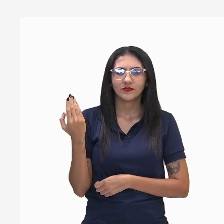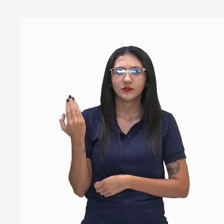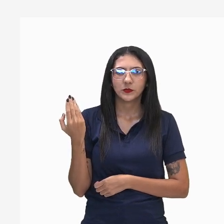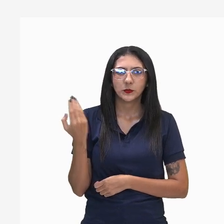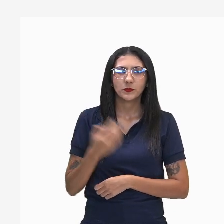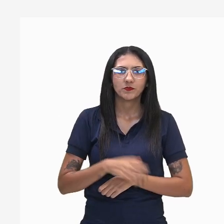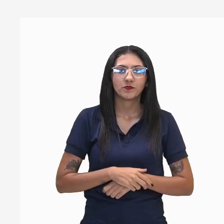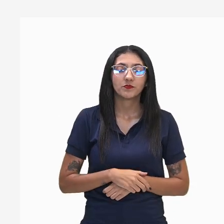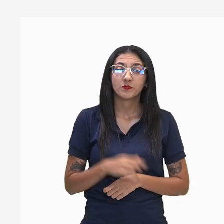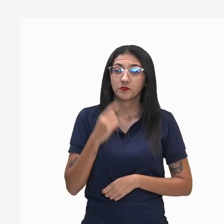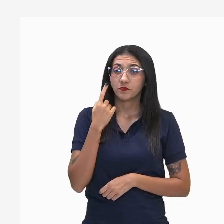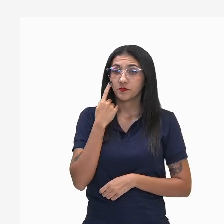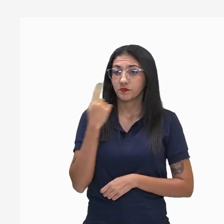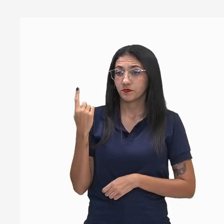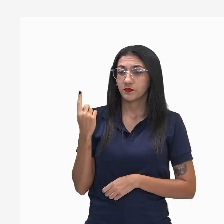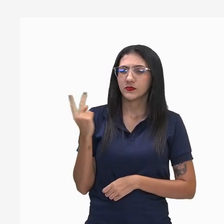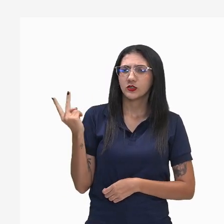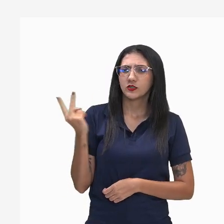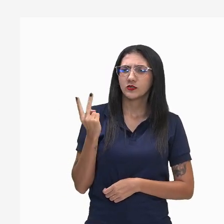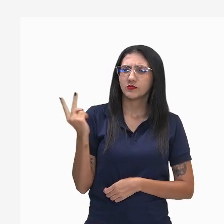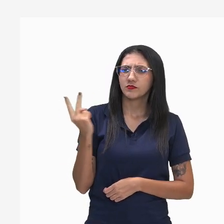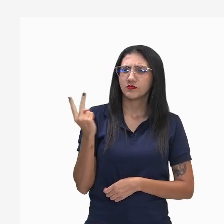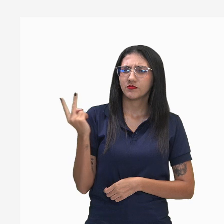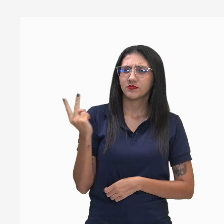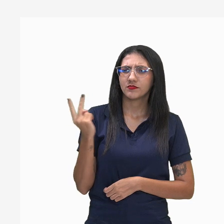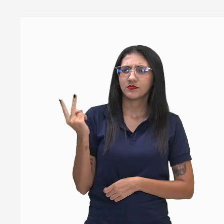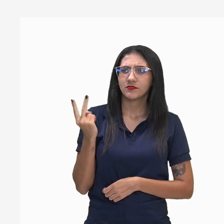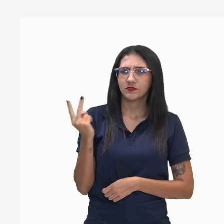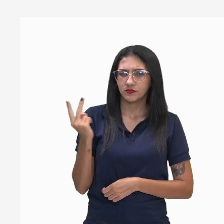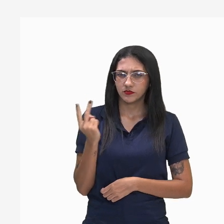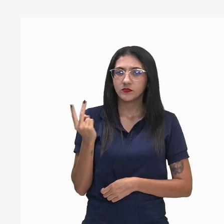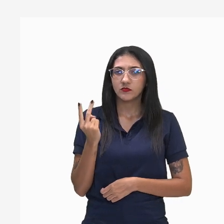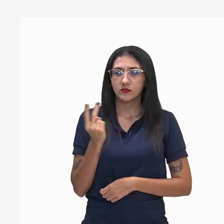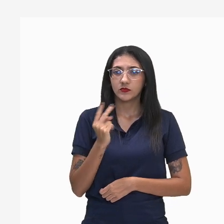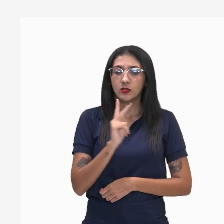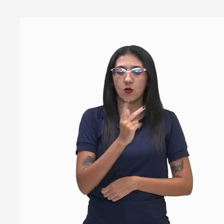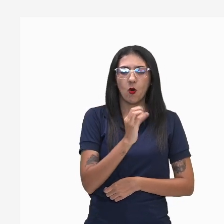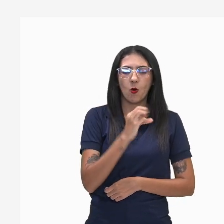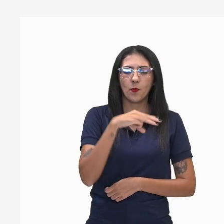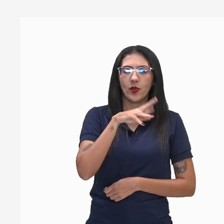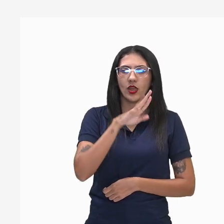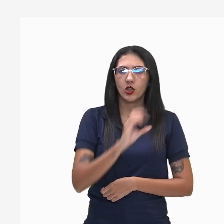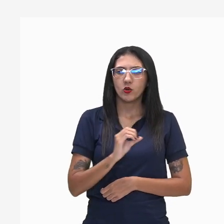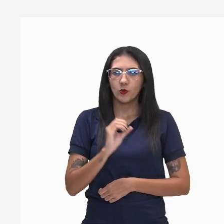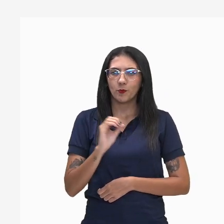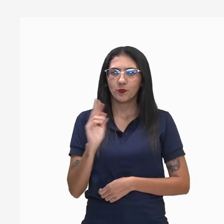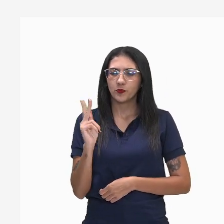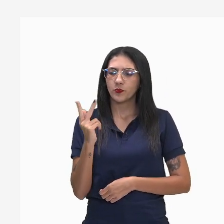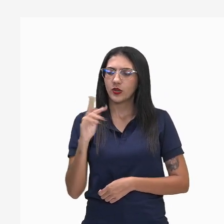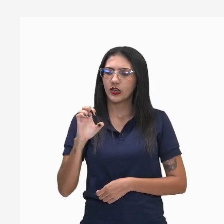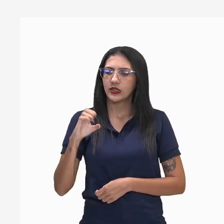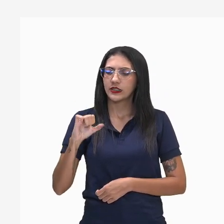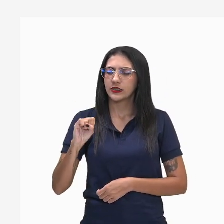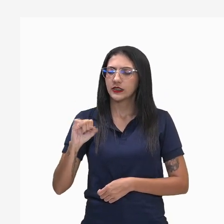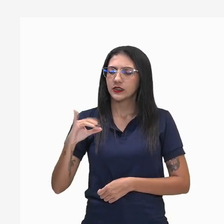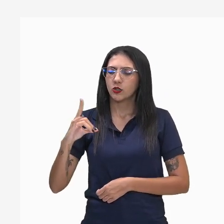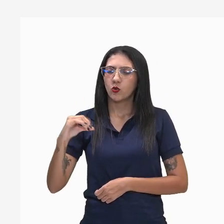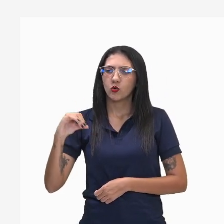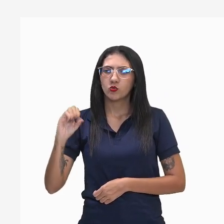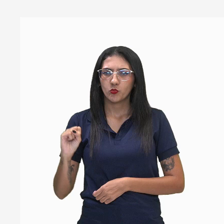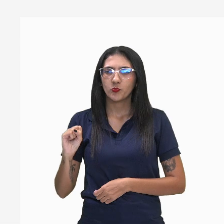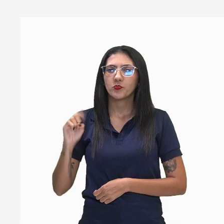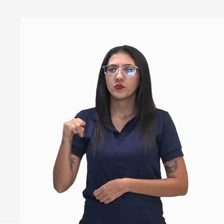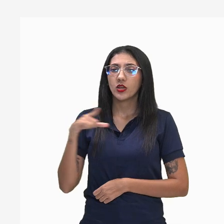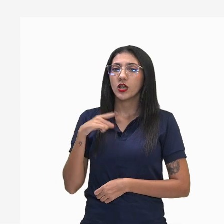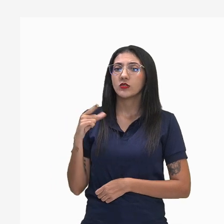temos esses dois senhores, né? Homero e Hesíodo, são dois poetas gregos,